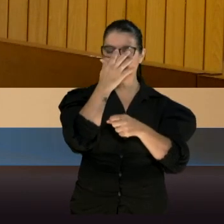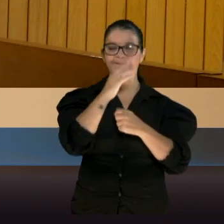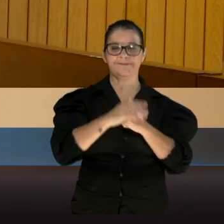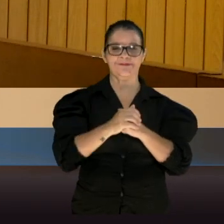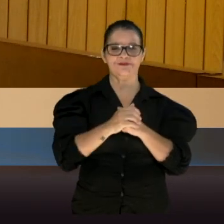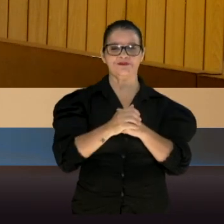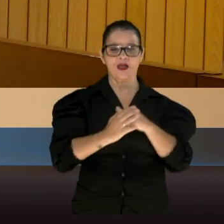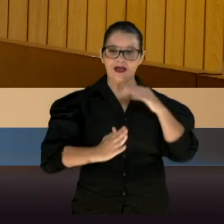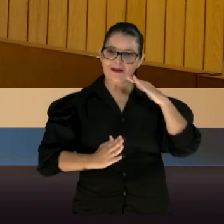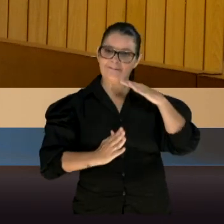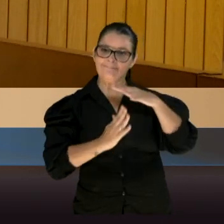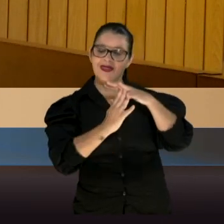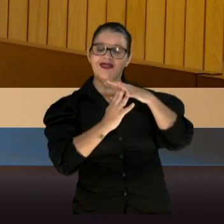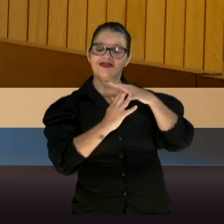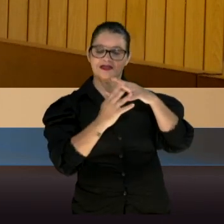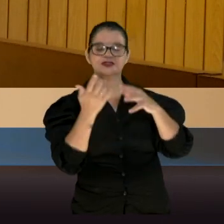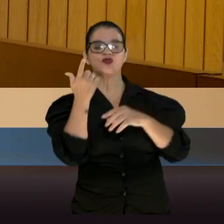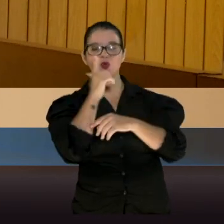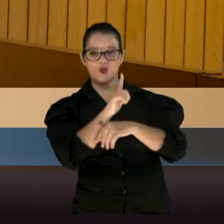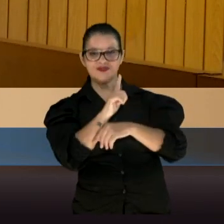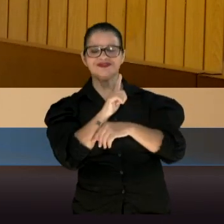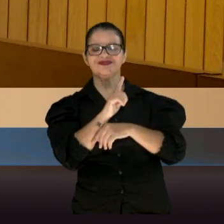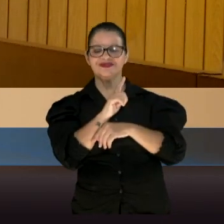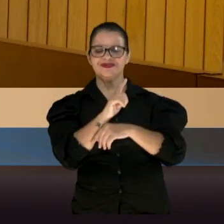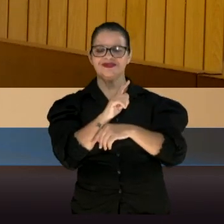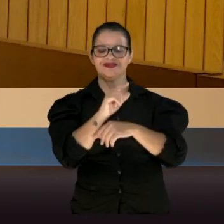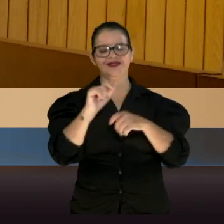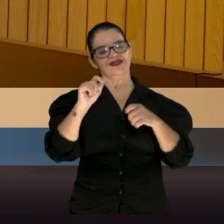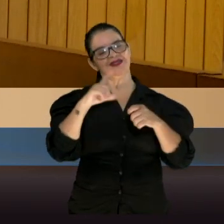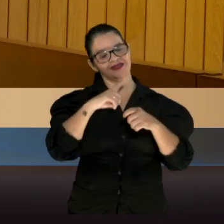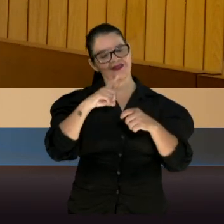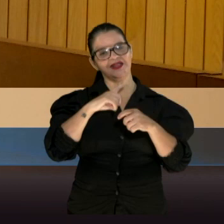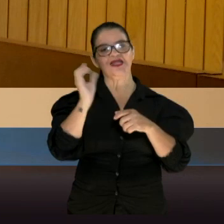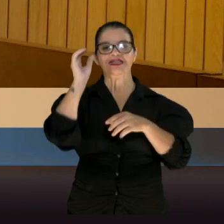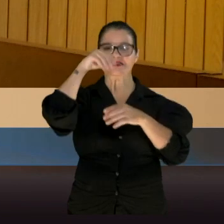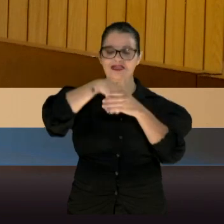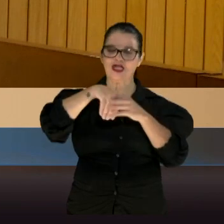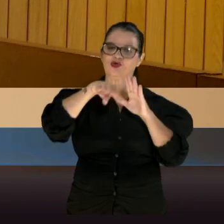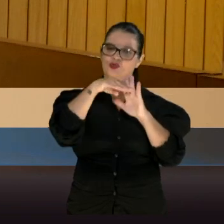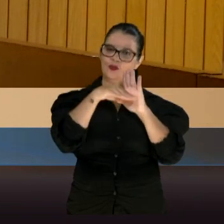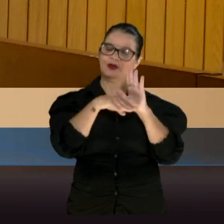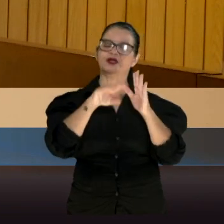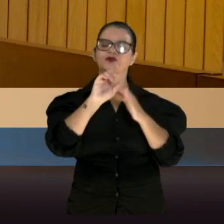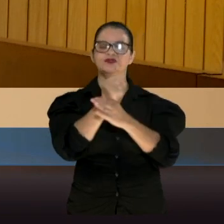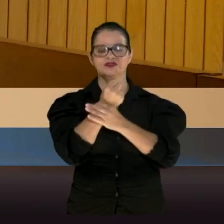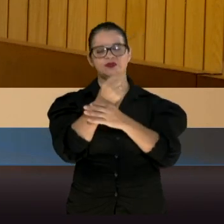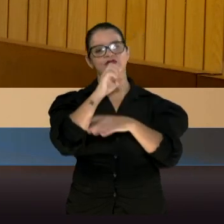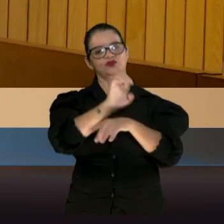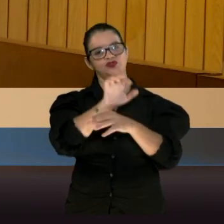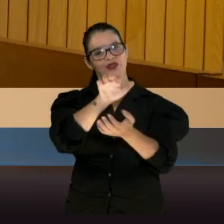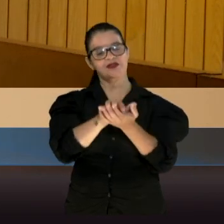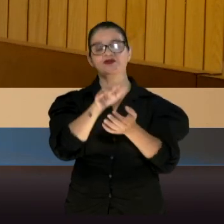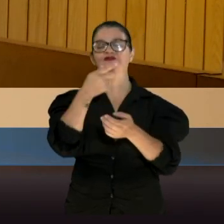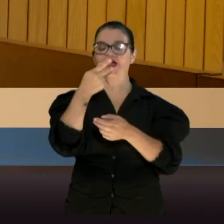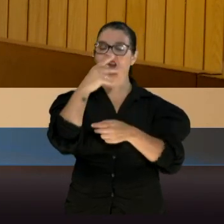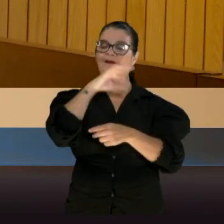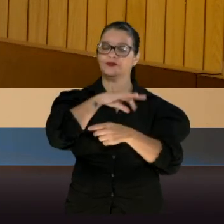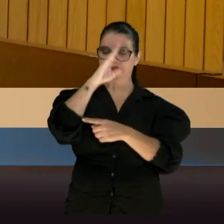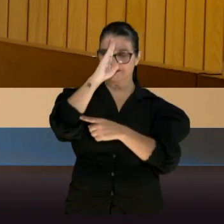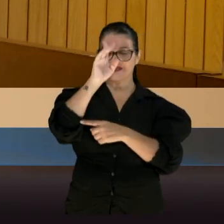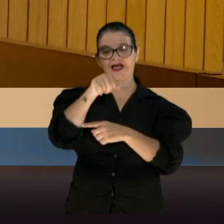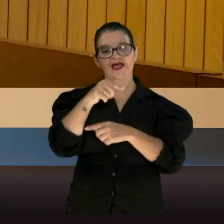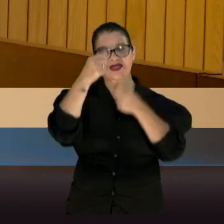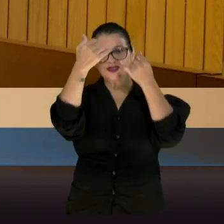alcançar as metas estabelecidas dentro do plano de segurança do Estado de Pernambuco. Então, falar da Polícia Militar é falar de nós mesmos,